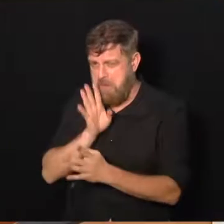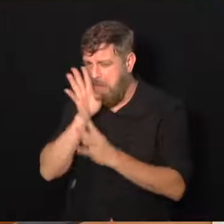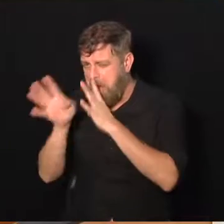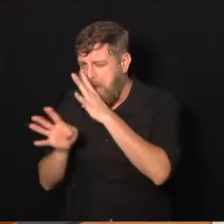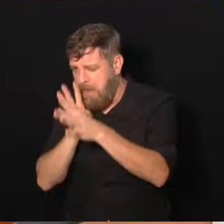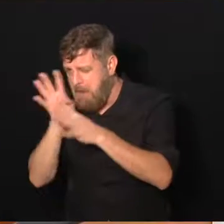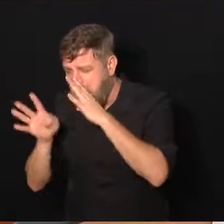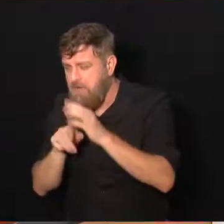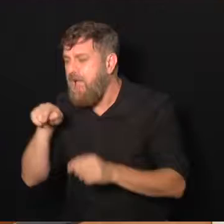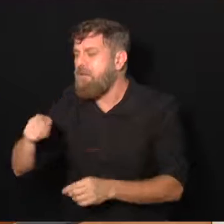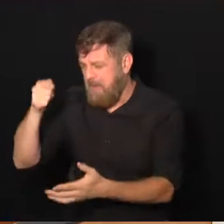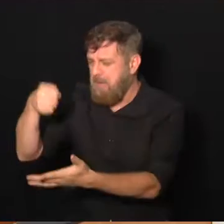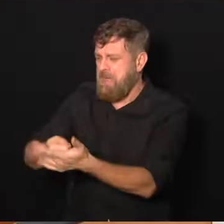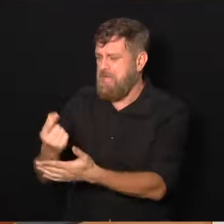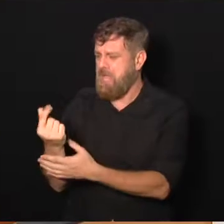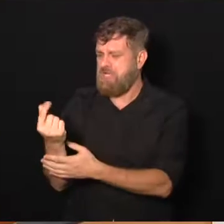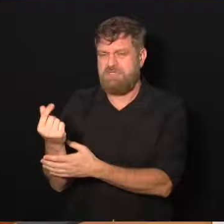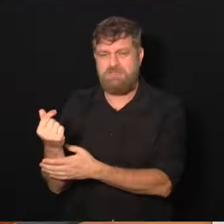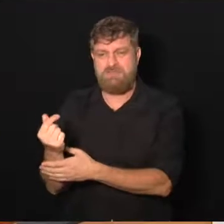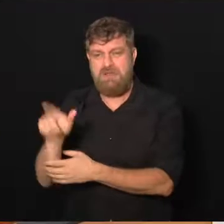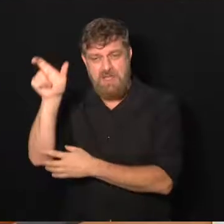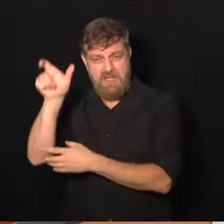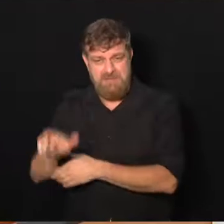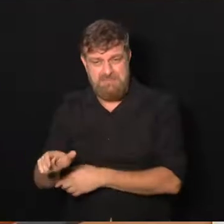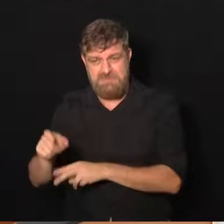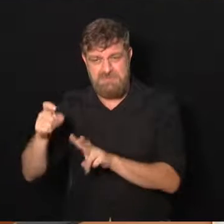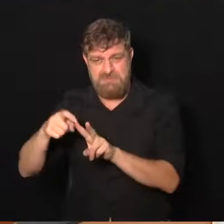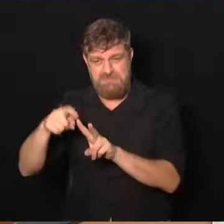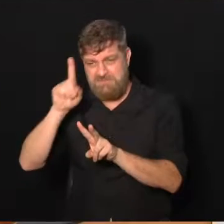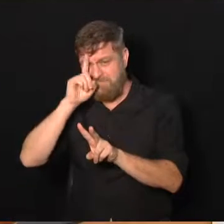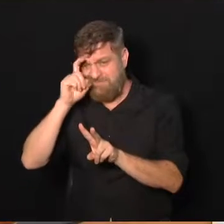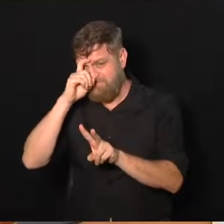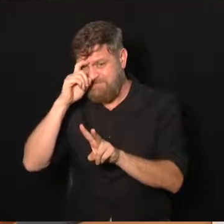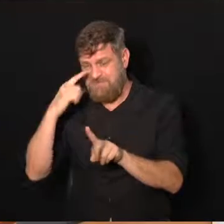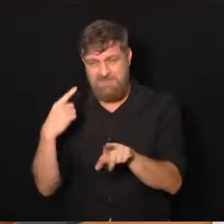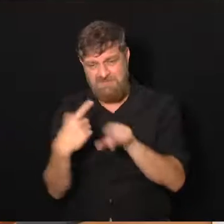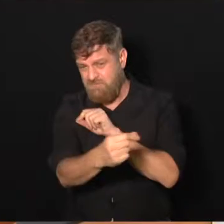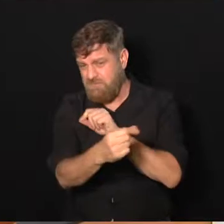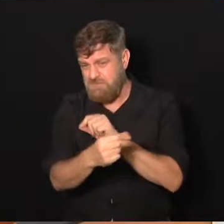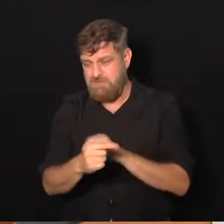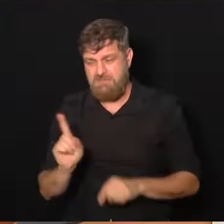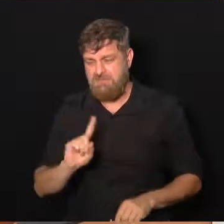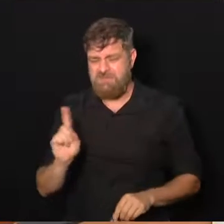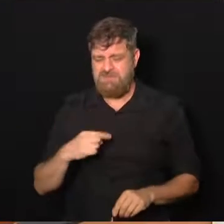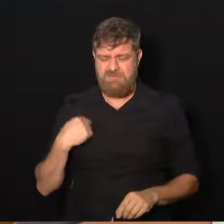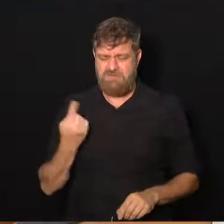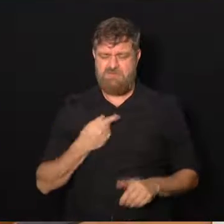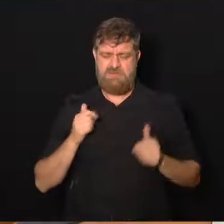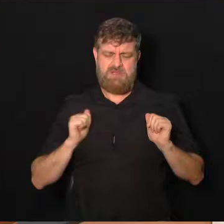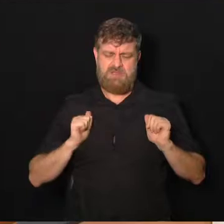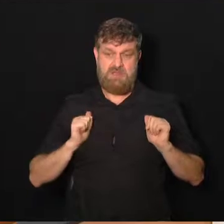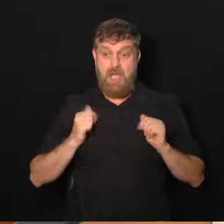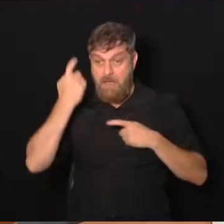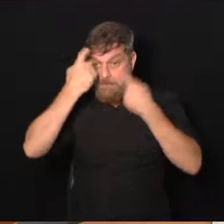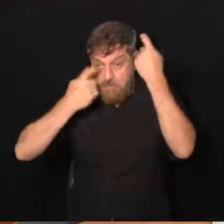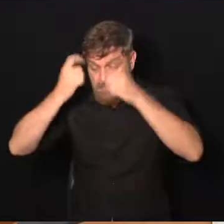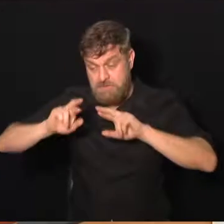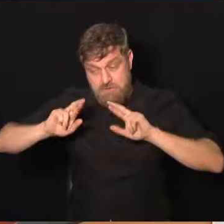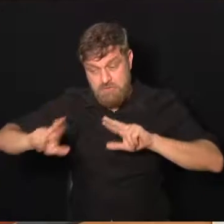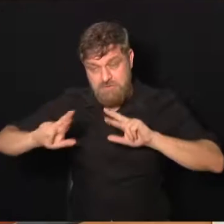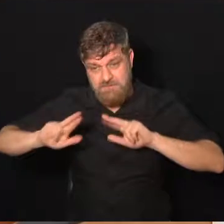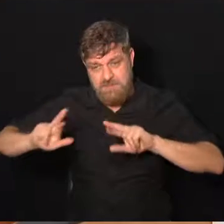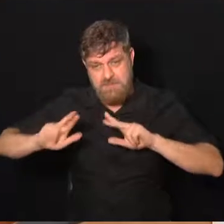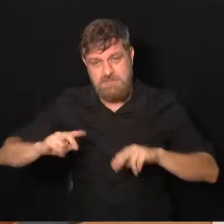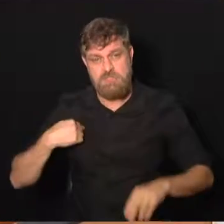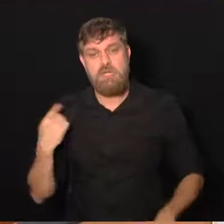termos financeiros os donos dessas clínicas veterinárias, enfim, isso não, a nossa preocupação não é